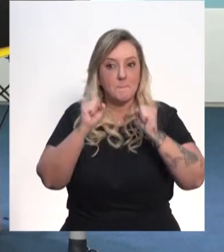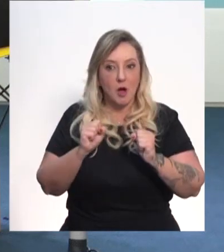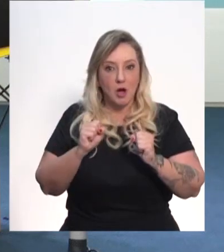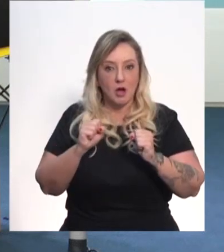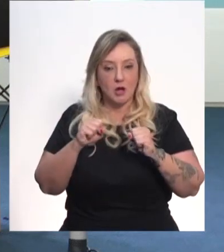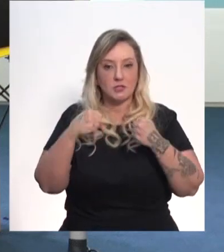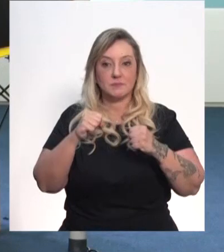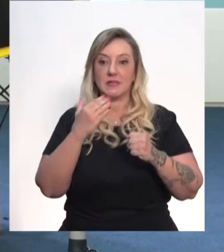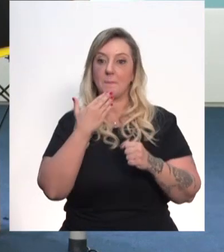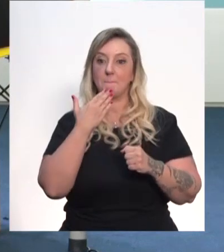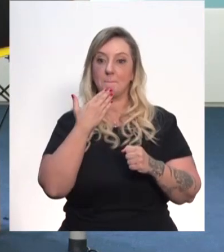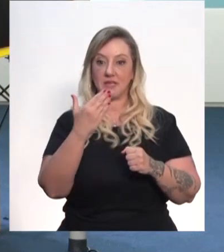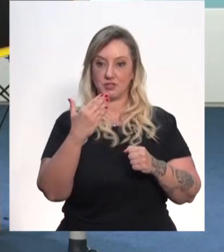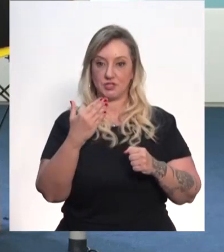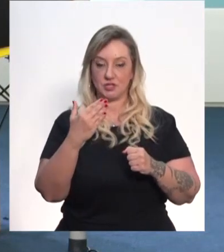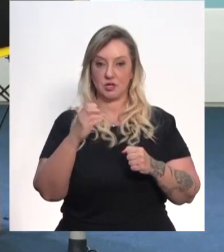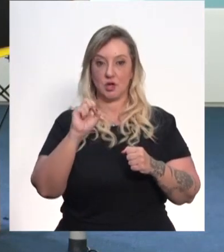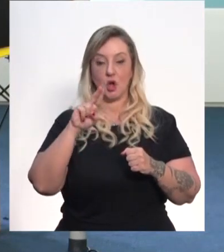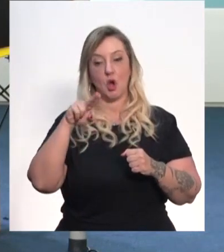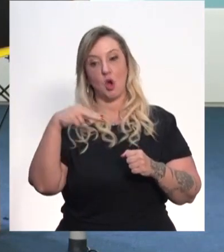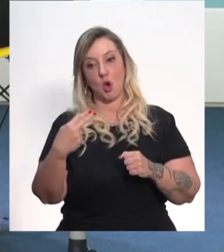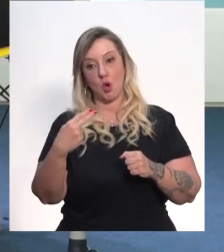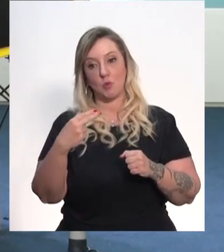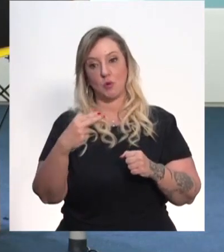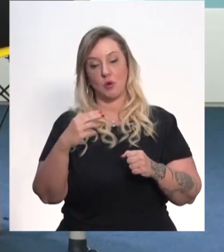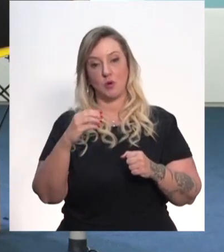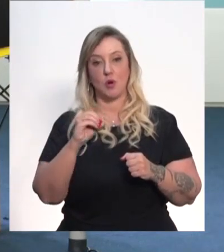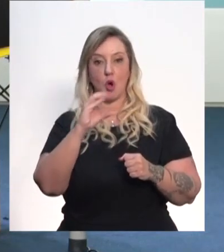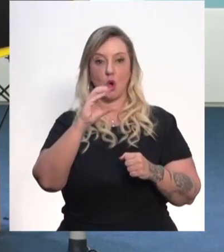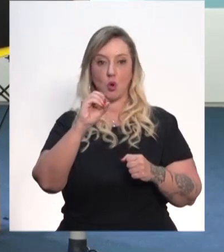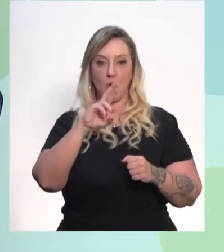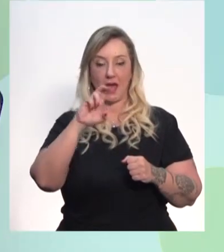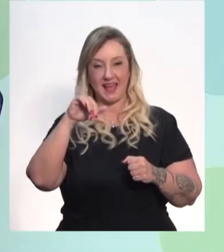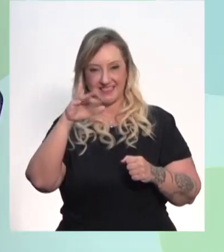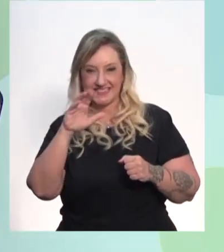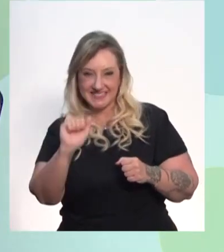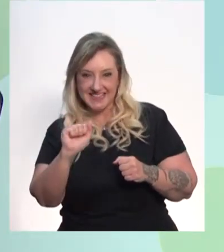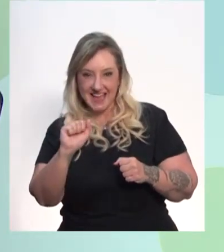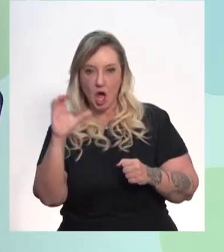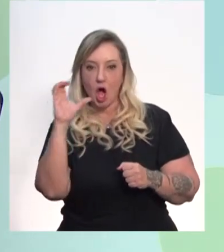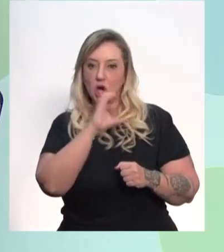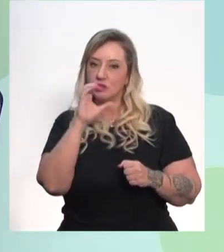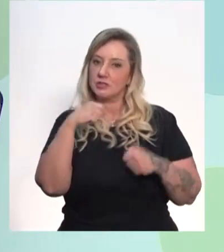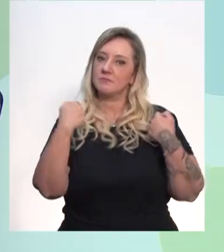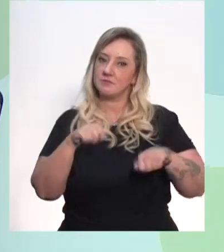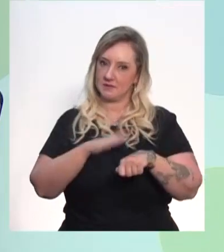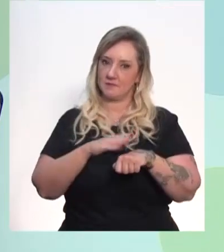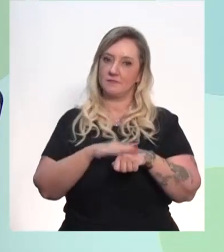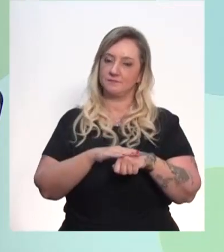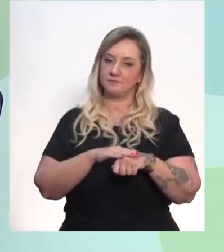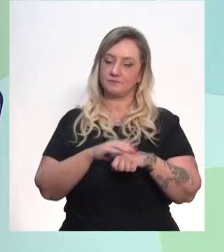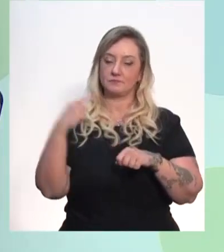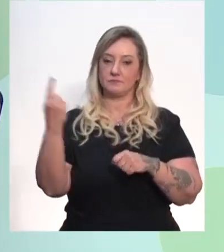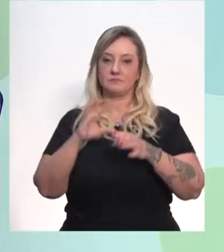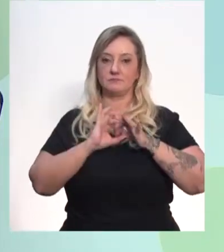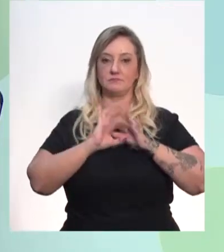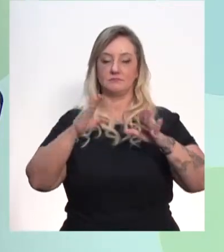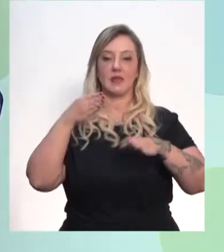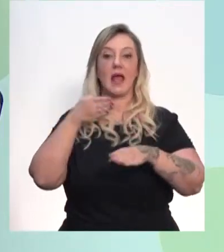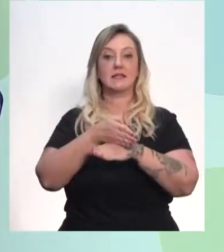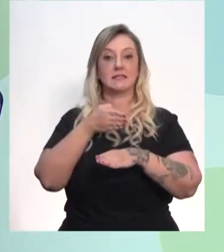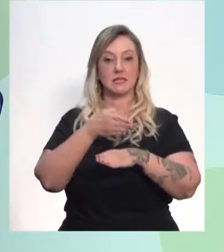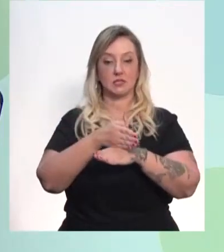de reuniões com grande quantidade de pessoas é uma novidade para todos nós. Né? Então, ontem que eu vi, a gente até dá